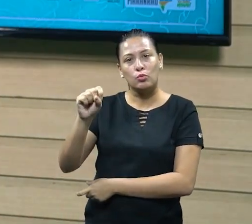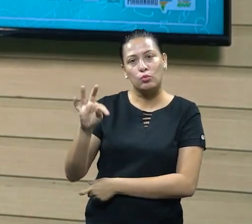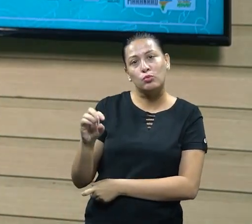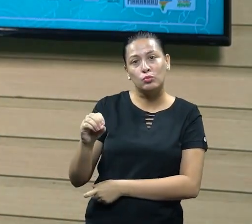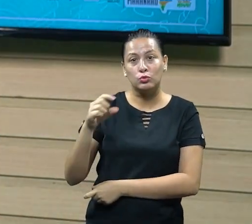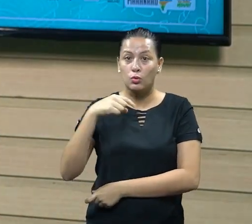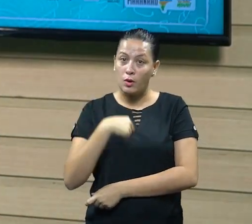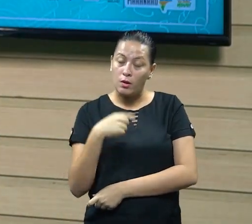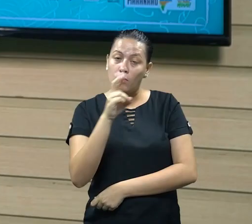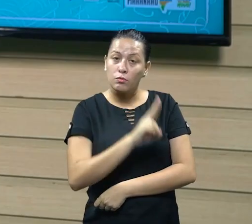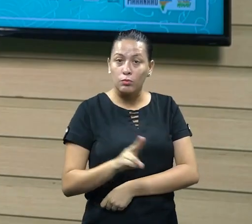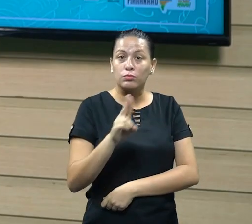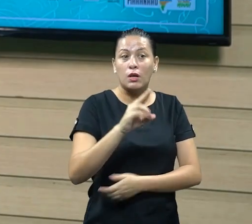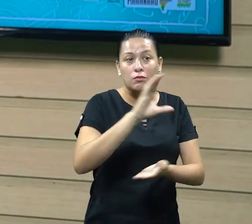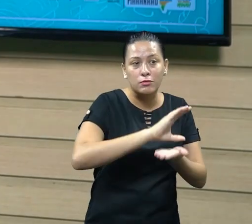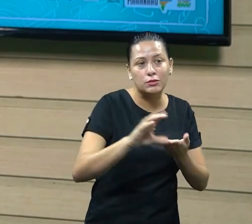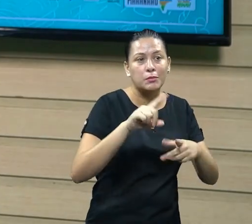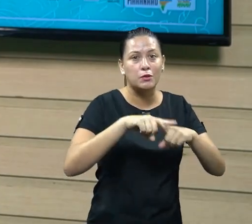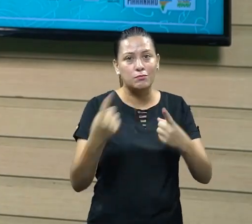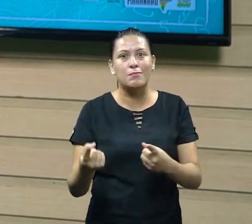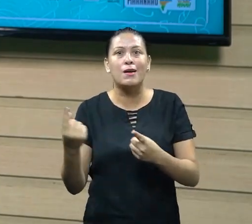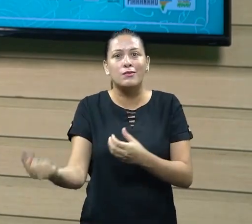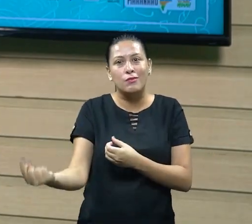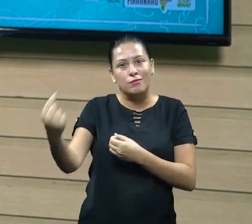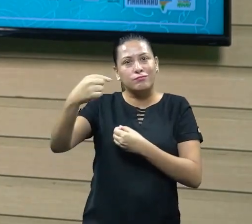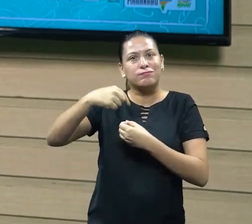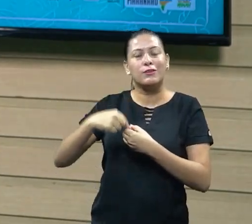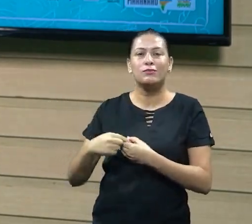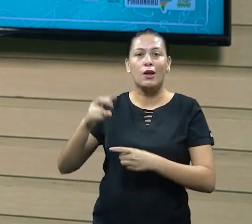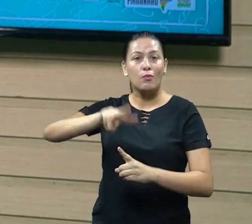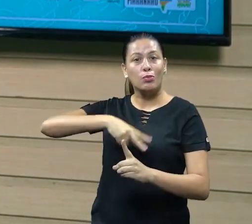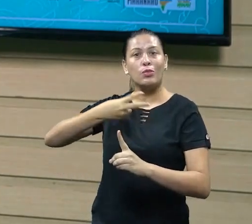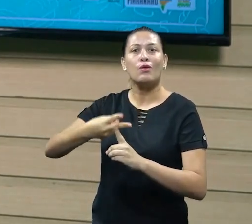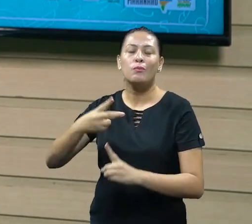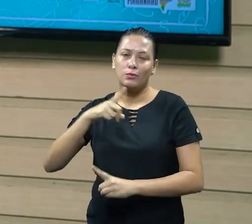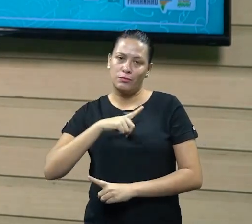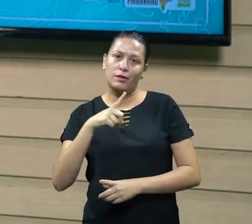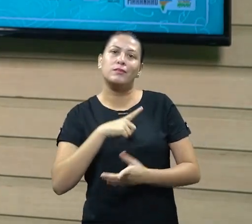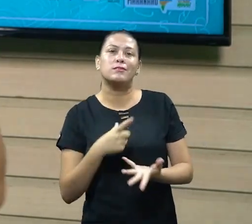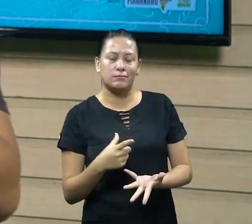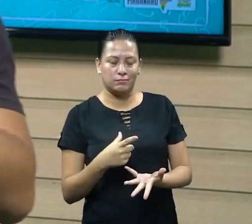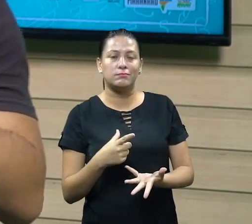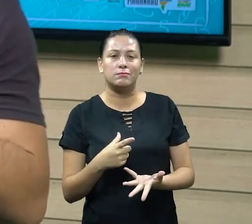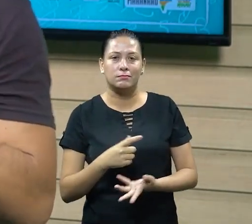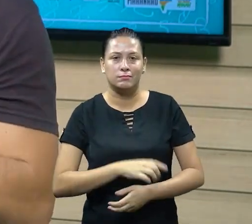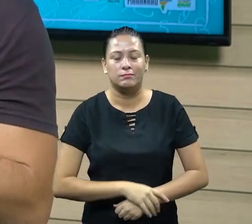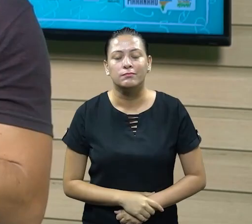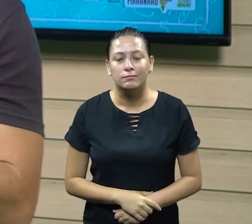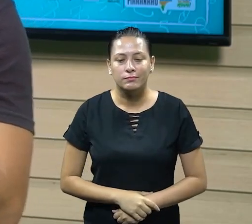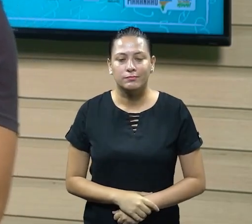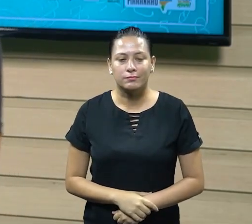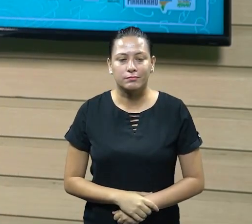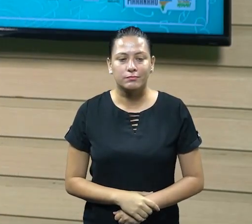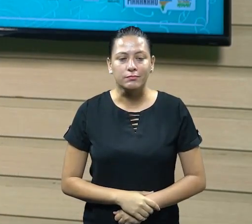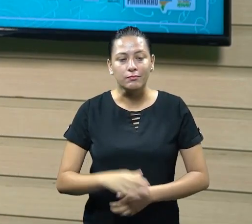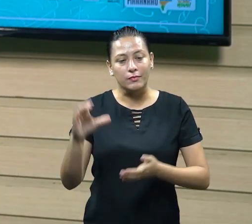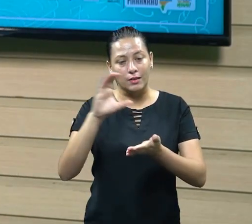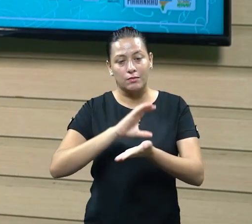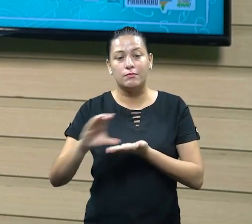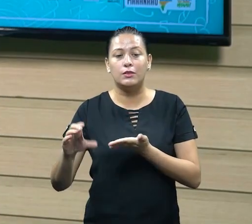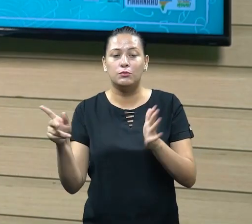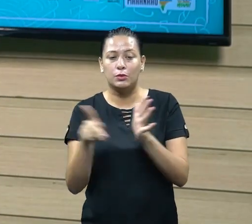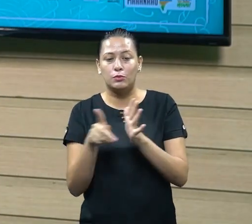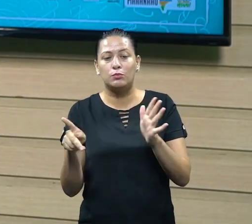vou ter um retorno. Não é simplesmente só um custo, uma despesa ou um gasto qualquer. É algo que vai me dar retorno. E o investimento nas pessoas,